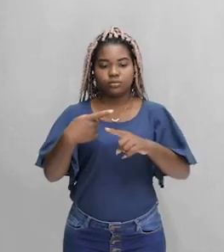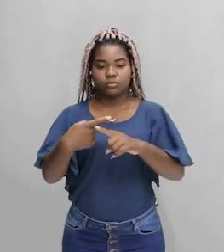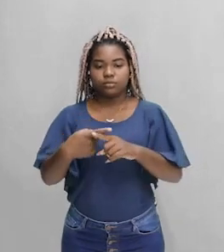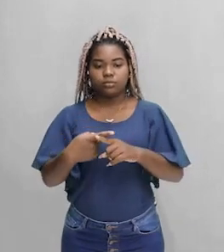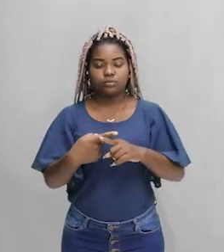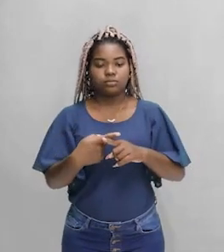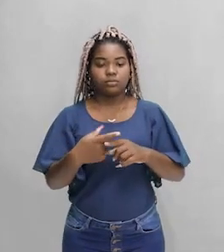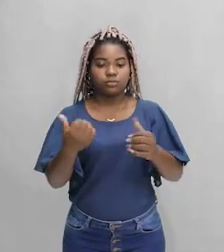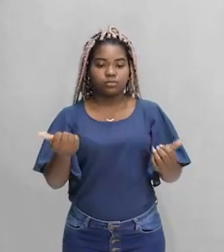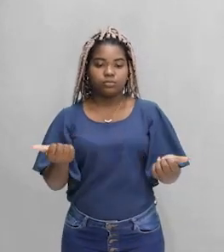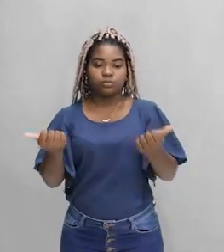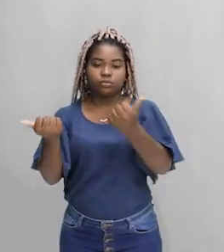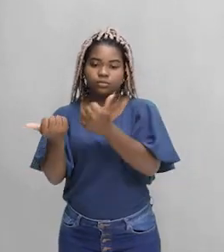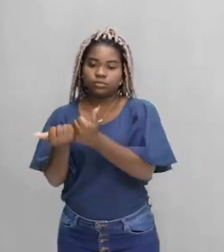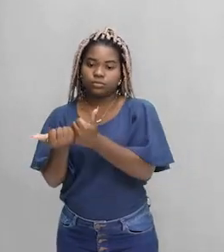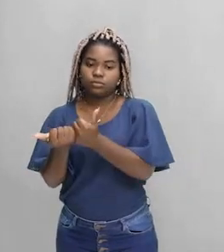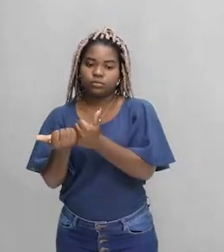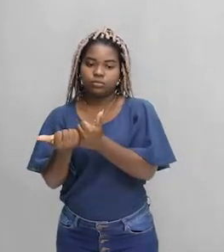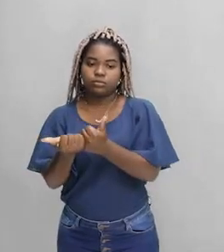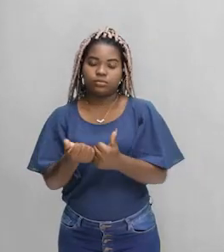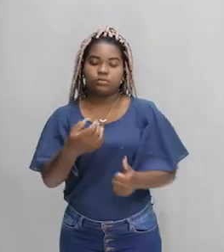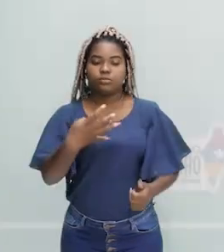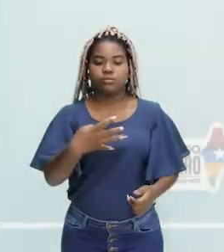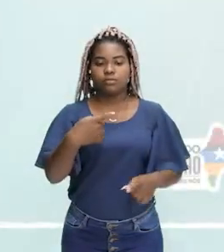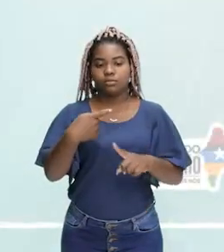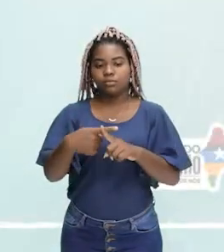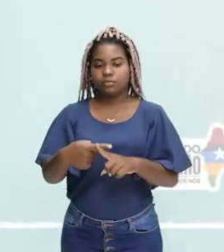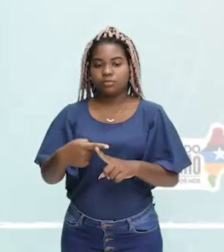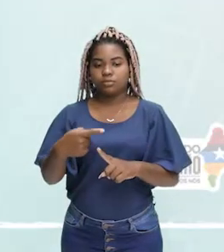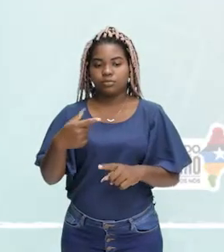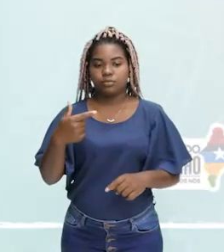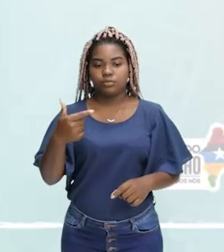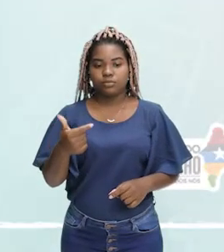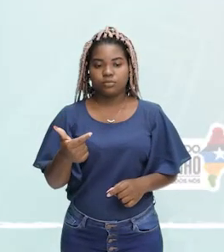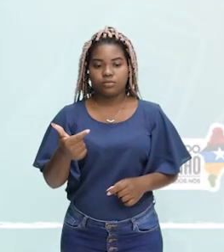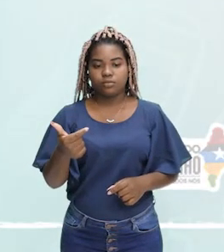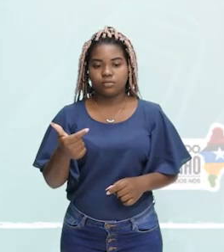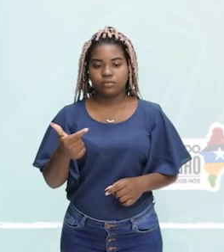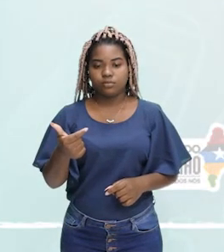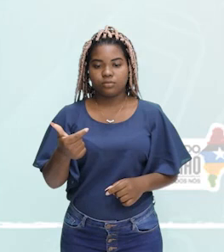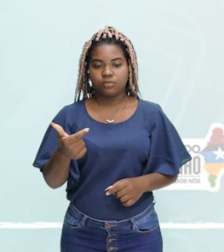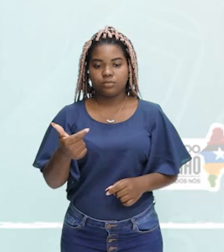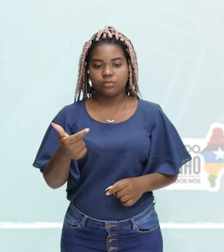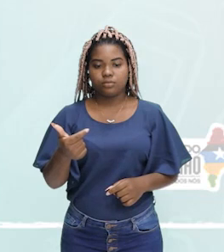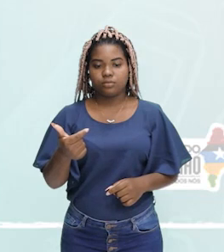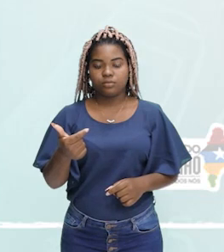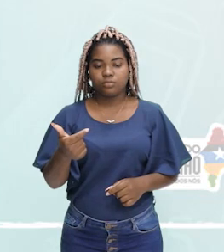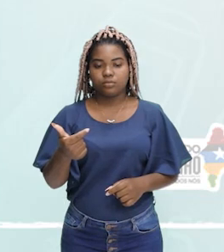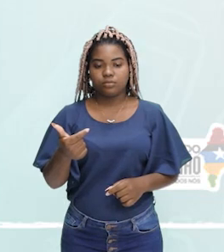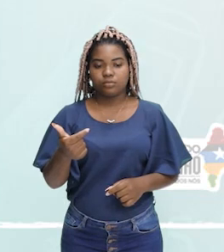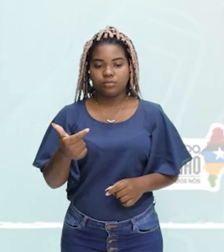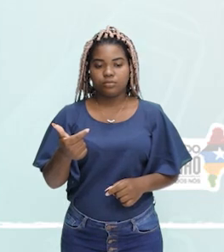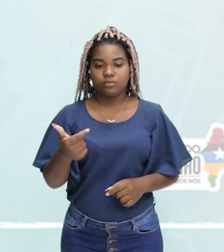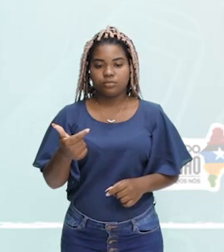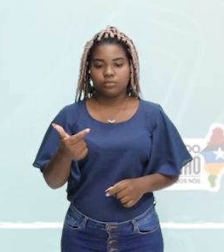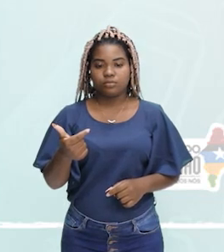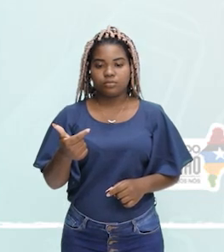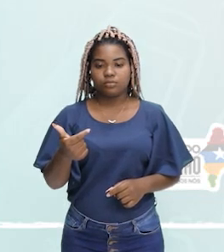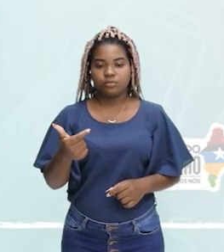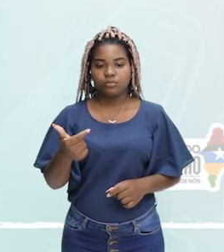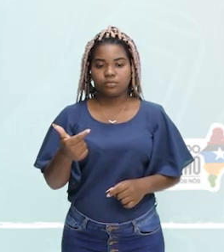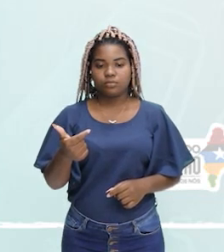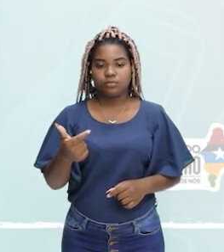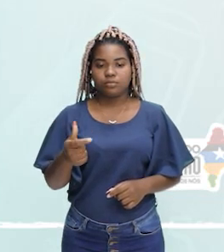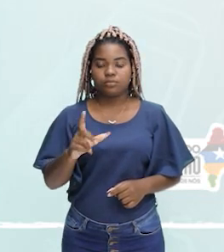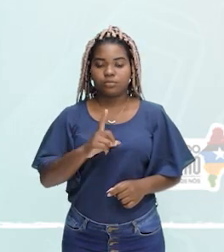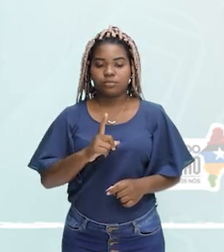Estou fazendo a substituição, tá? Do x. 4, substituição aonde mesmo? Na escrita, na lei da função quadrática,